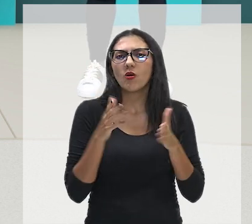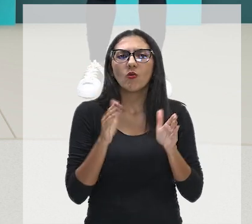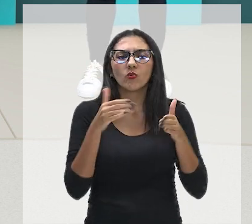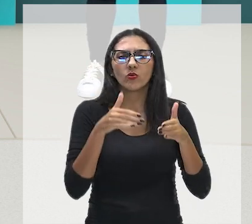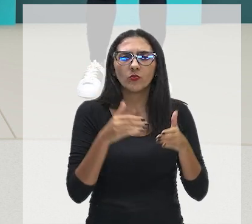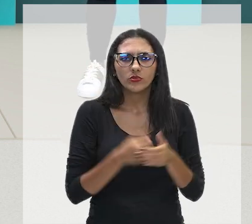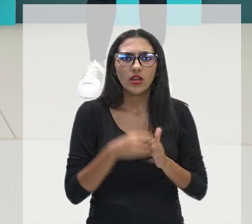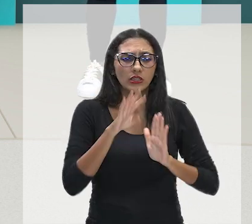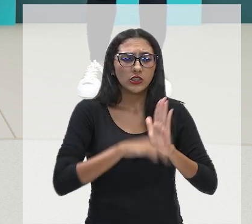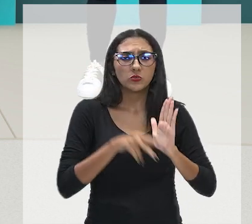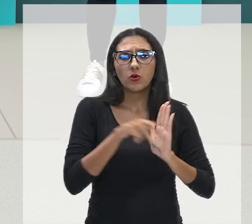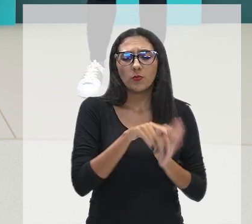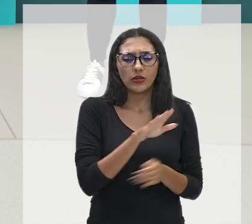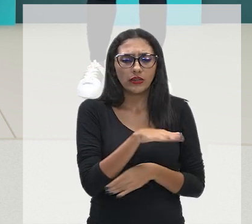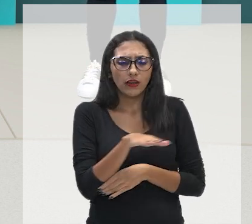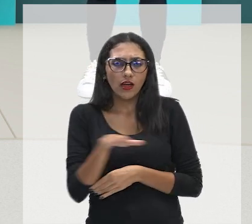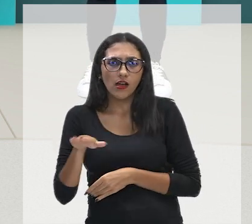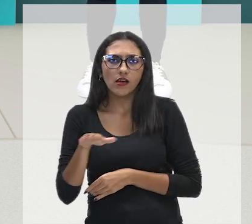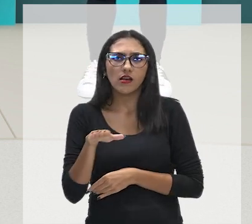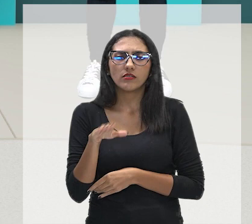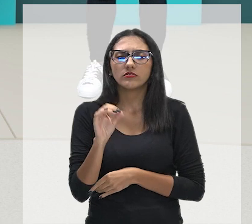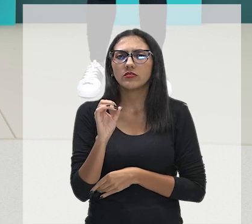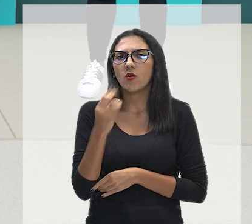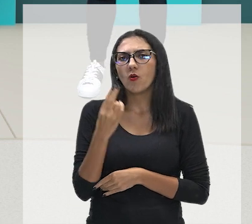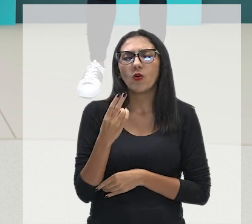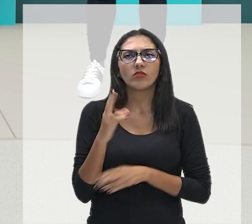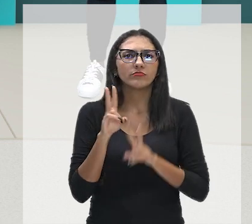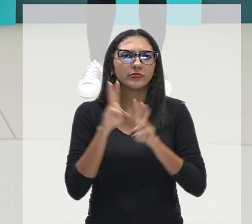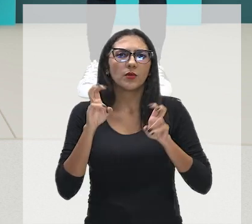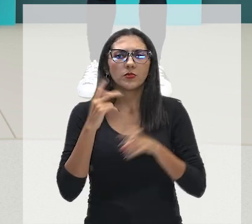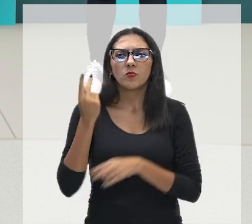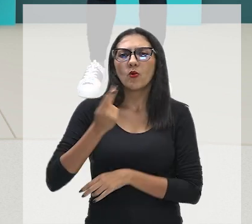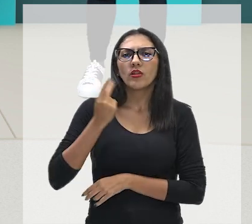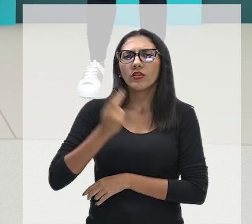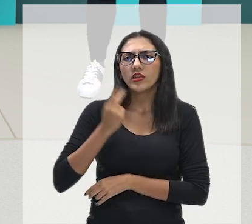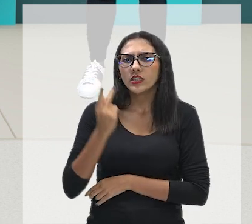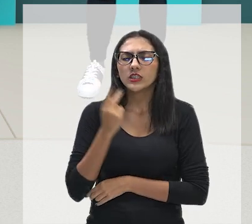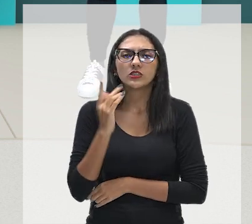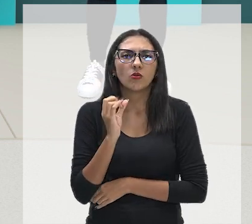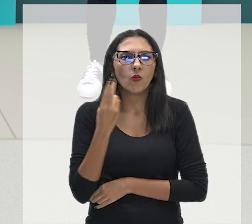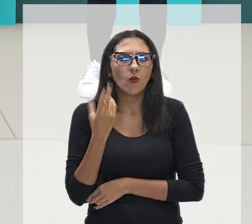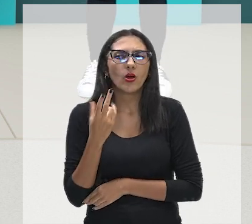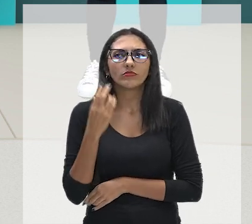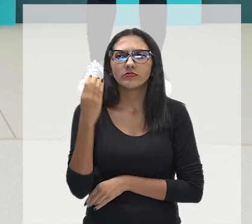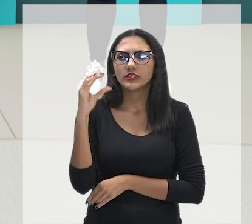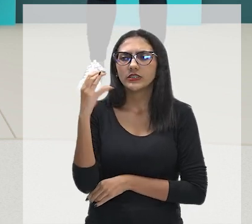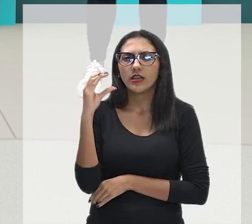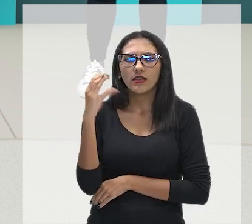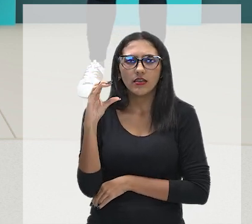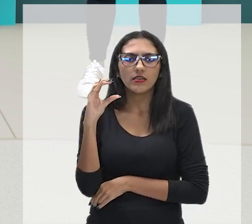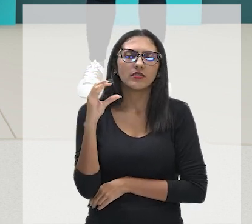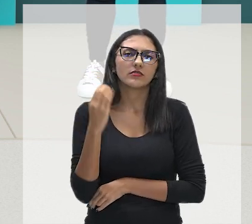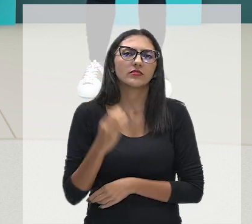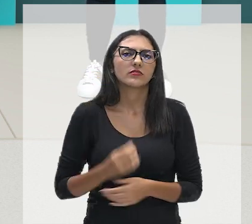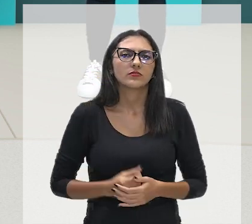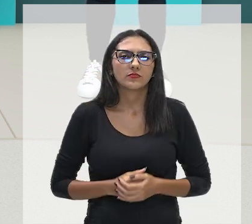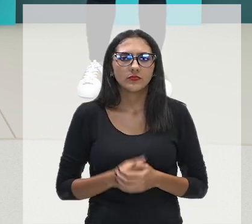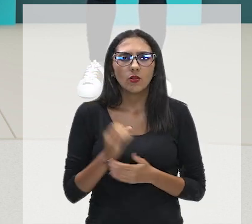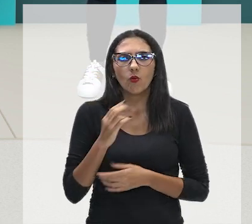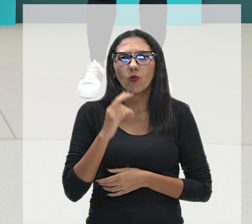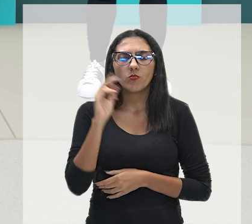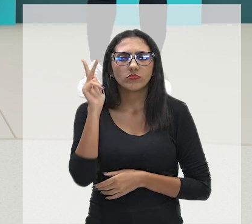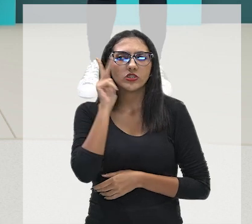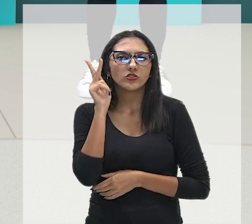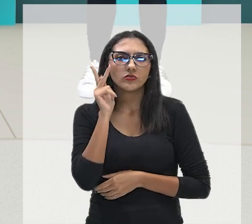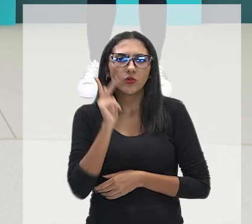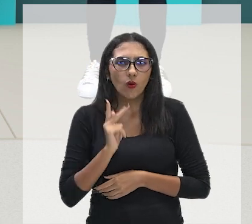infantil? É um texto sobre política? É um texto sobre ciência? É uma história? É um